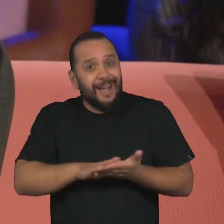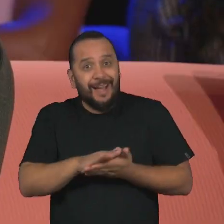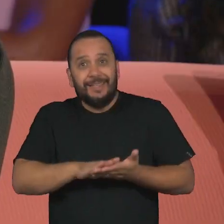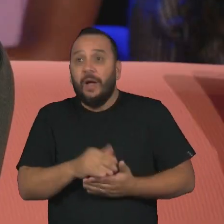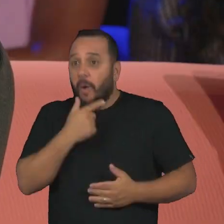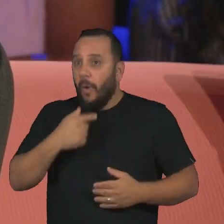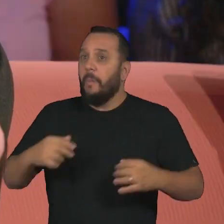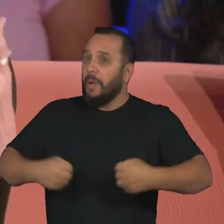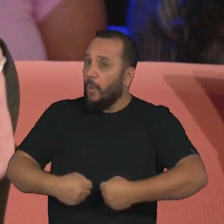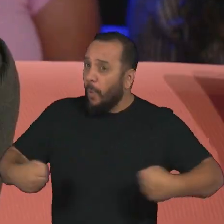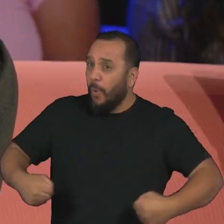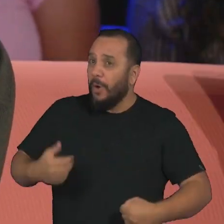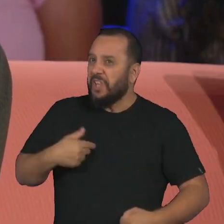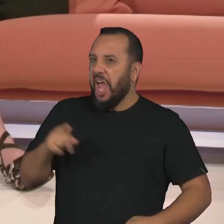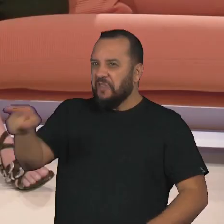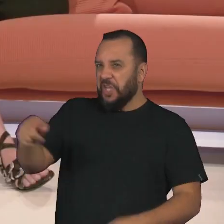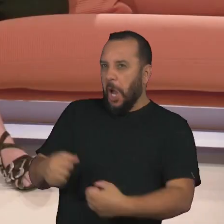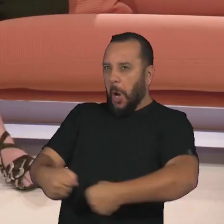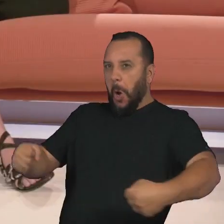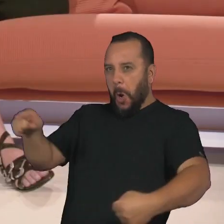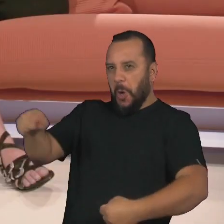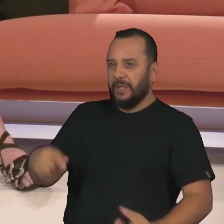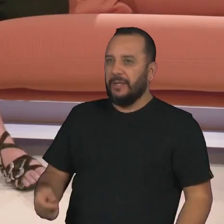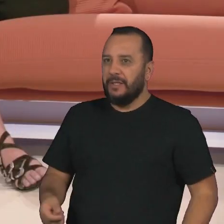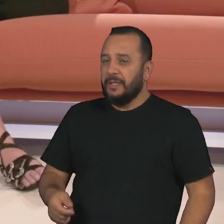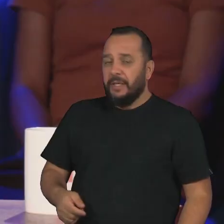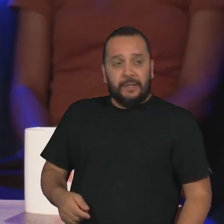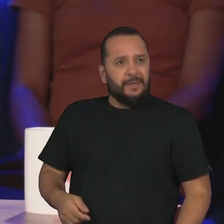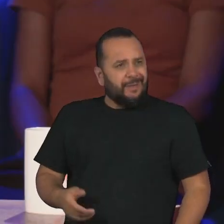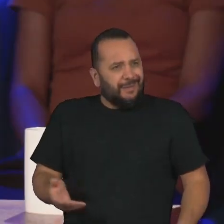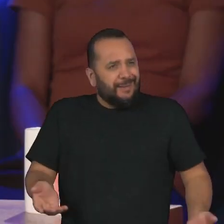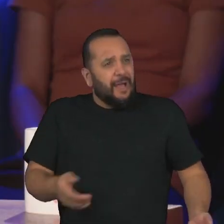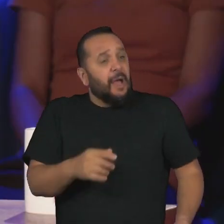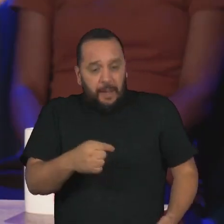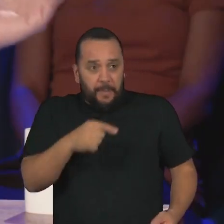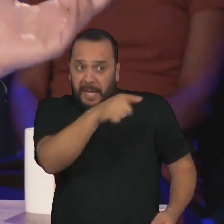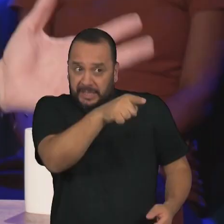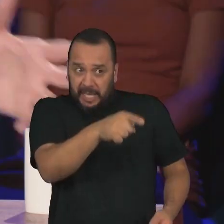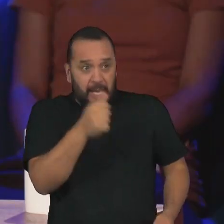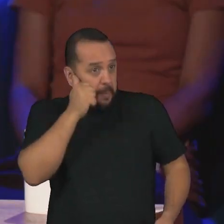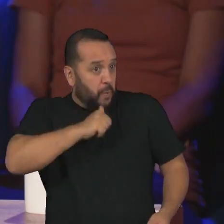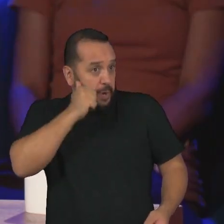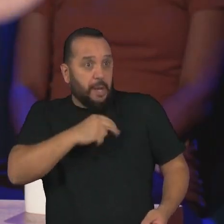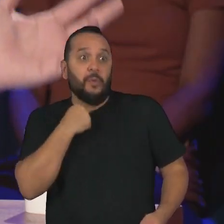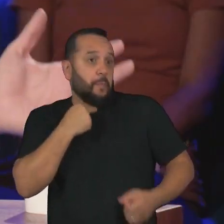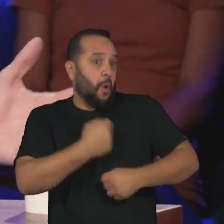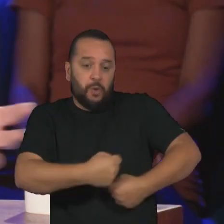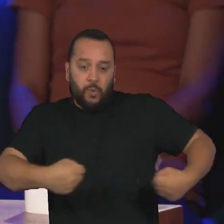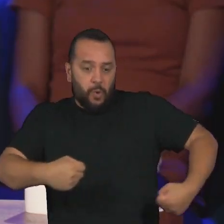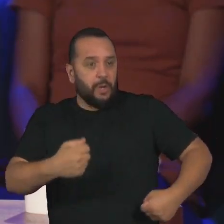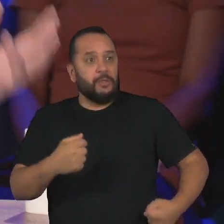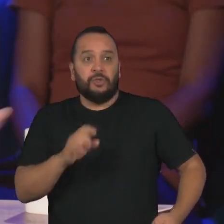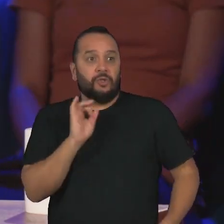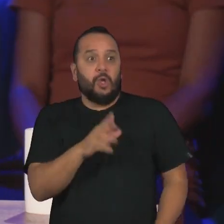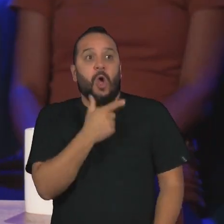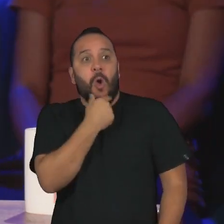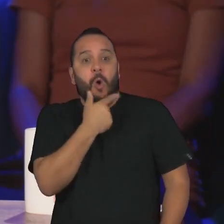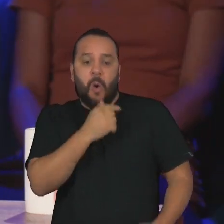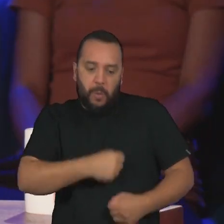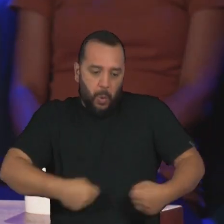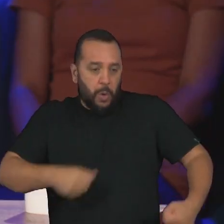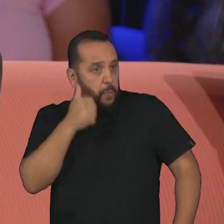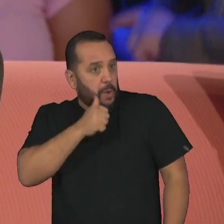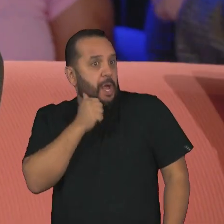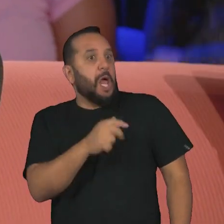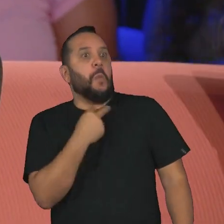ser enorme. super gordo e fala da É outra. ele, mas ela é o meu objeto, Exato. né? Eu não, eu sou o machão, eu sou não sei o quê, eu isso e tal, né? E tem